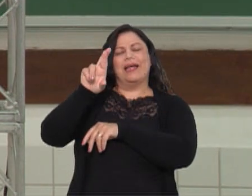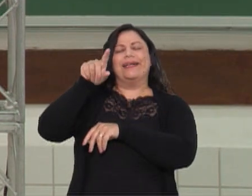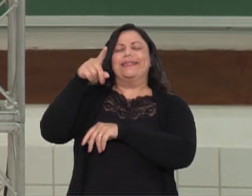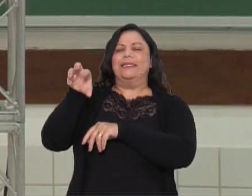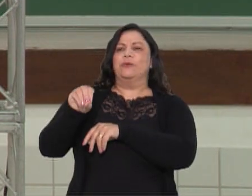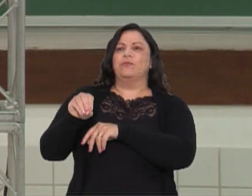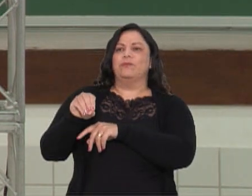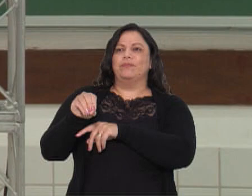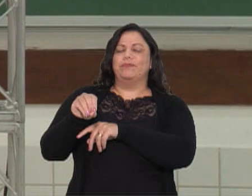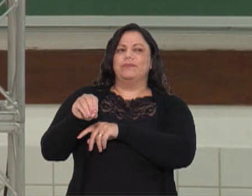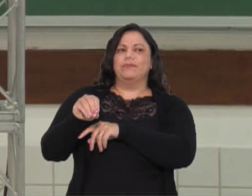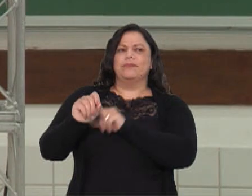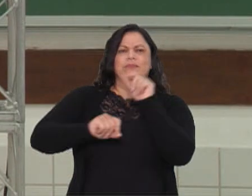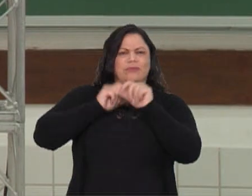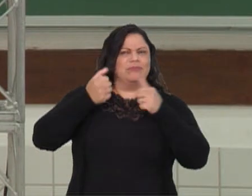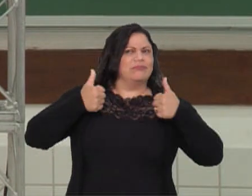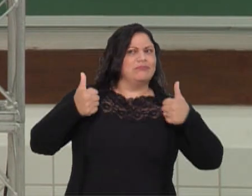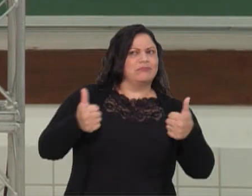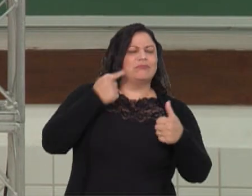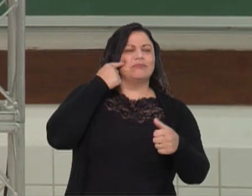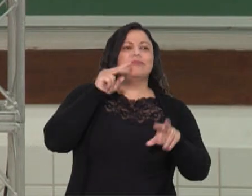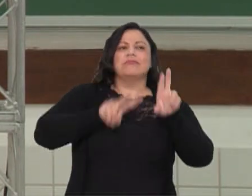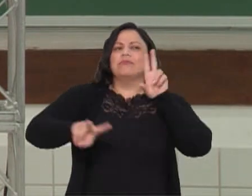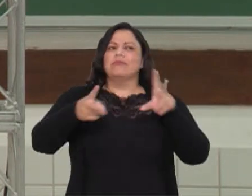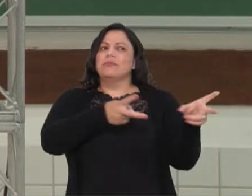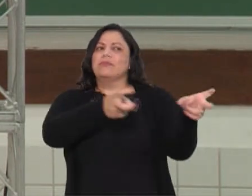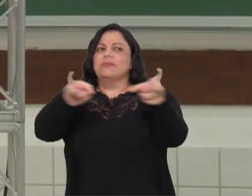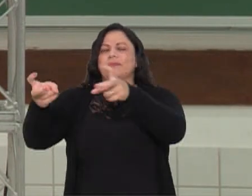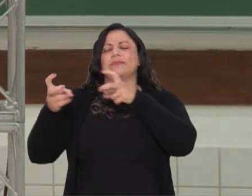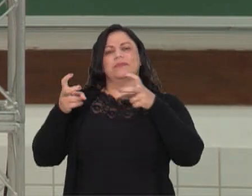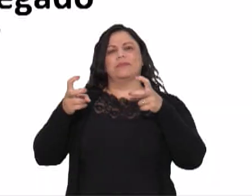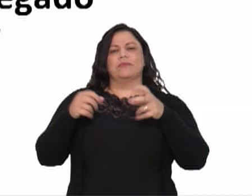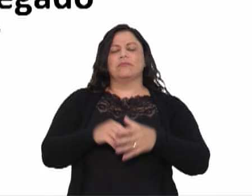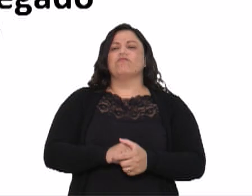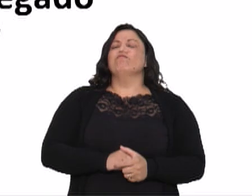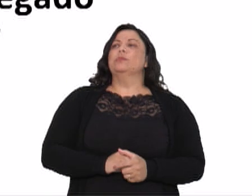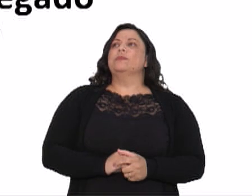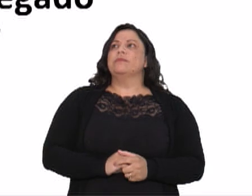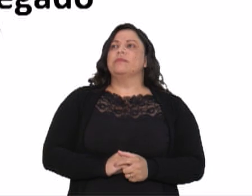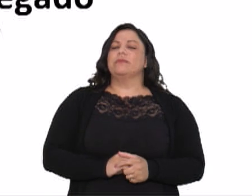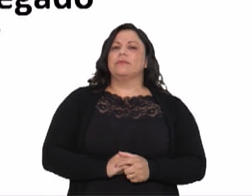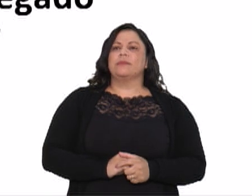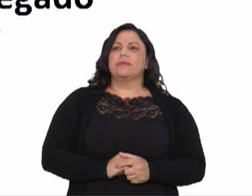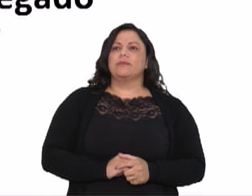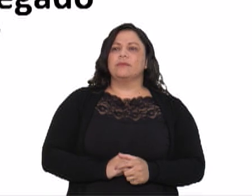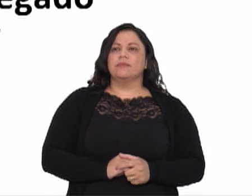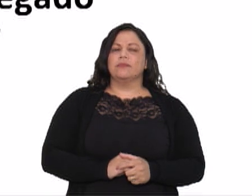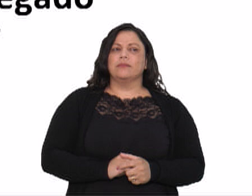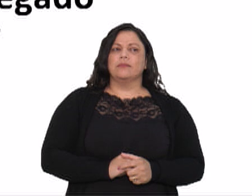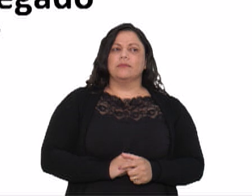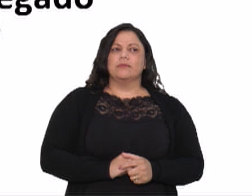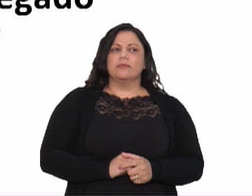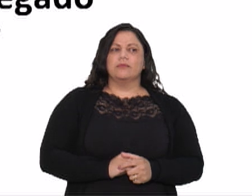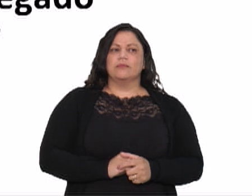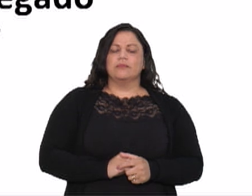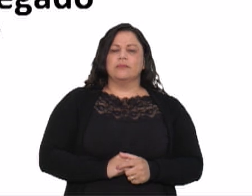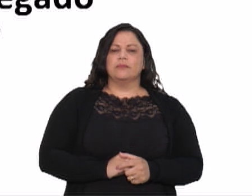Então, vamos lá. Observe. Retire do trecho abaixo as